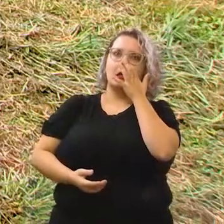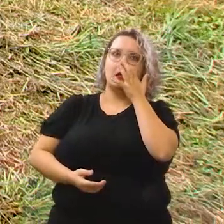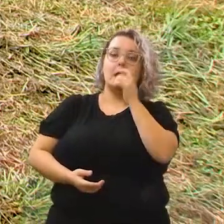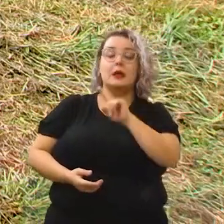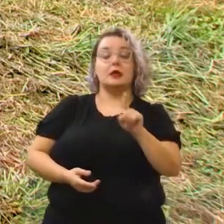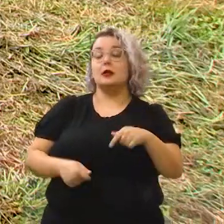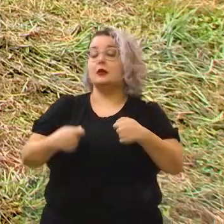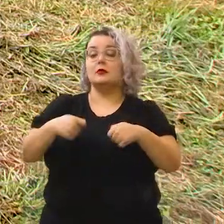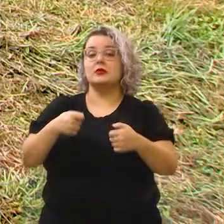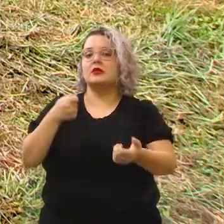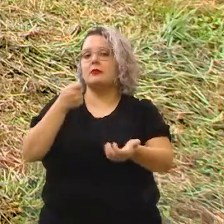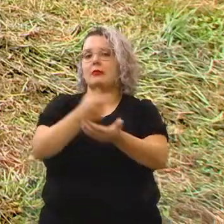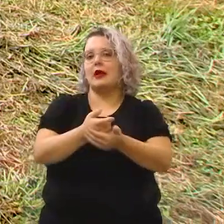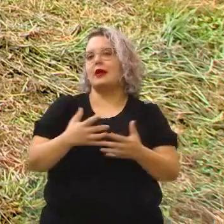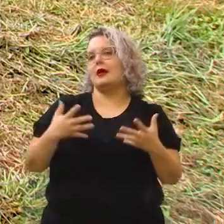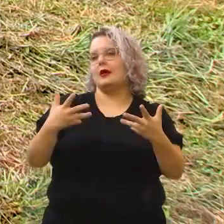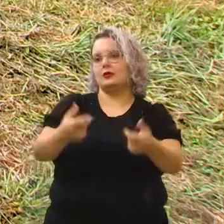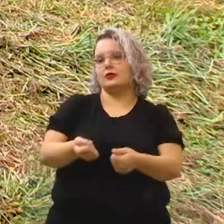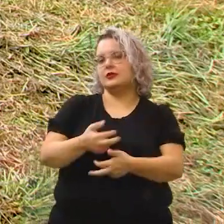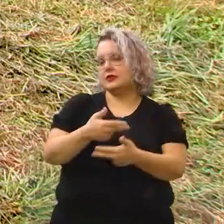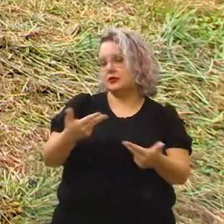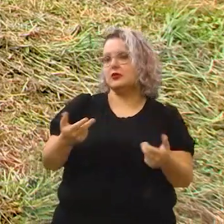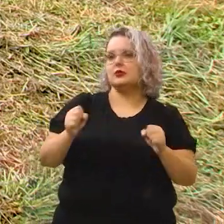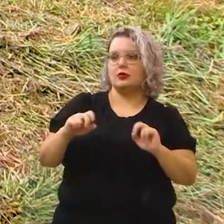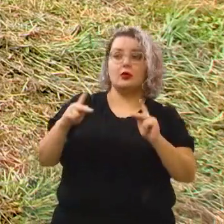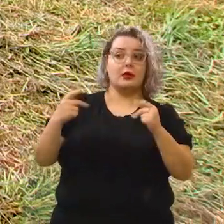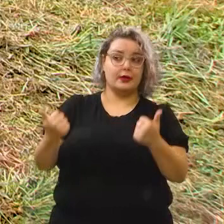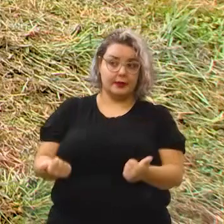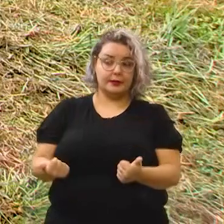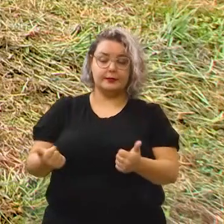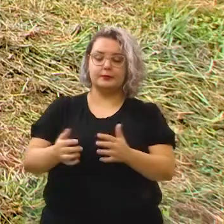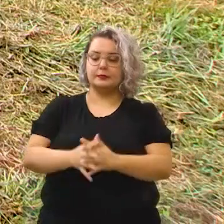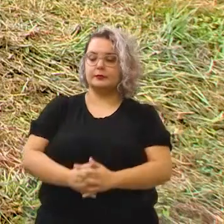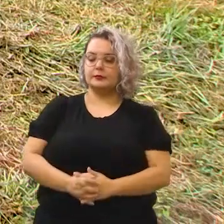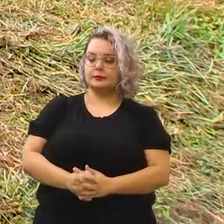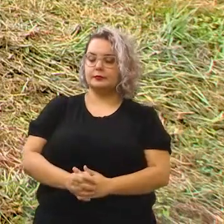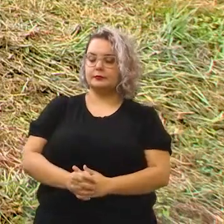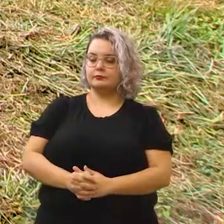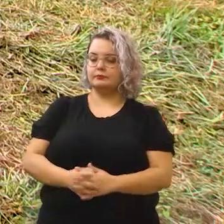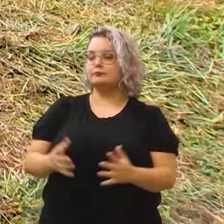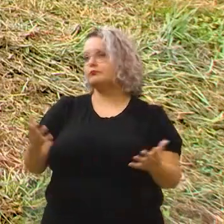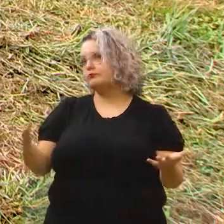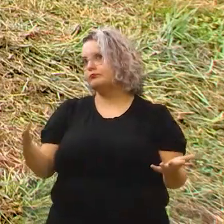ele não precisa arcar com esses custos aí, tá bom?